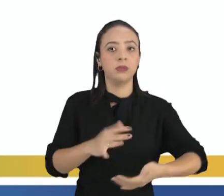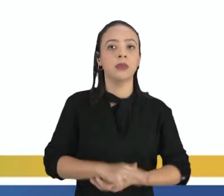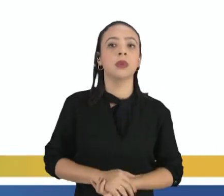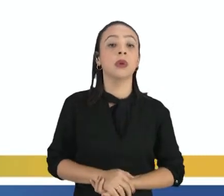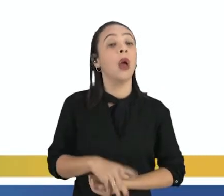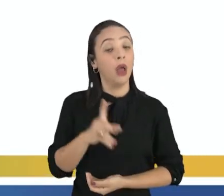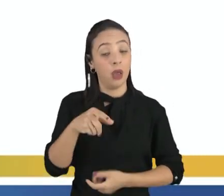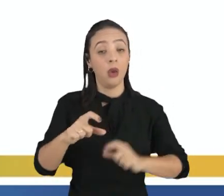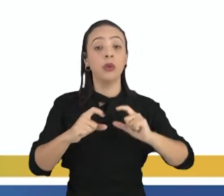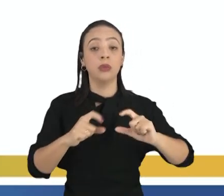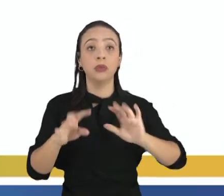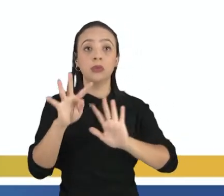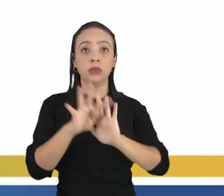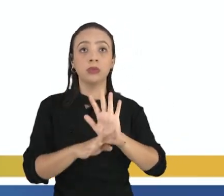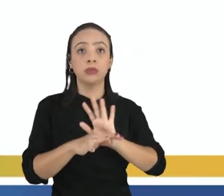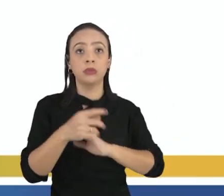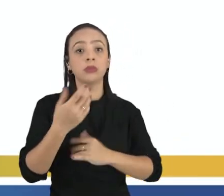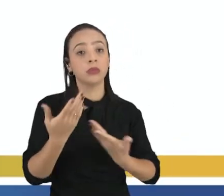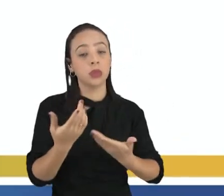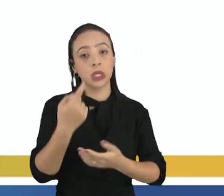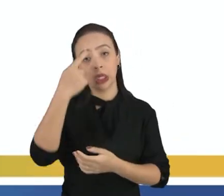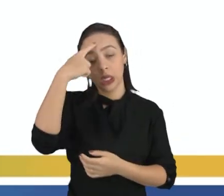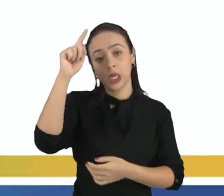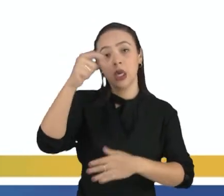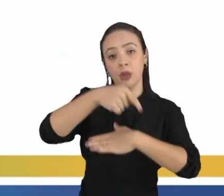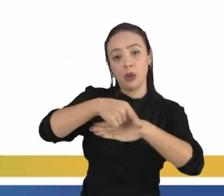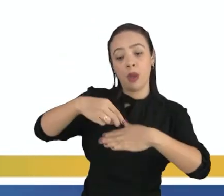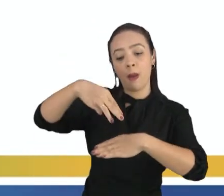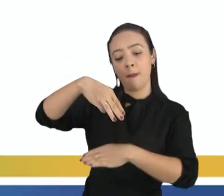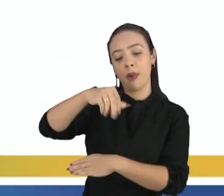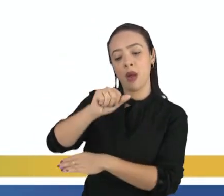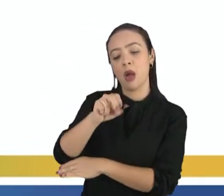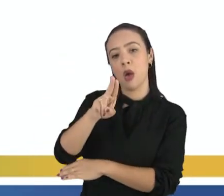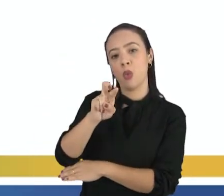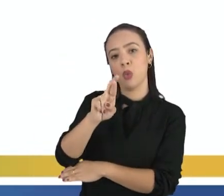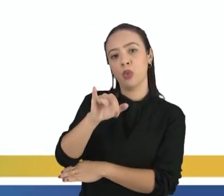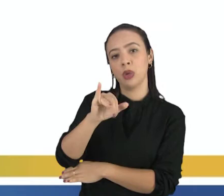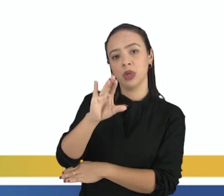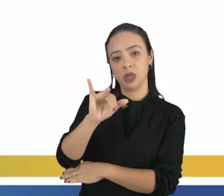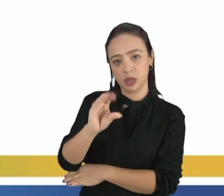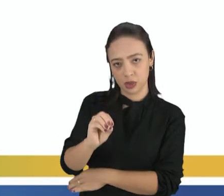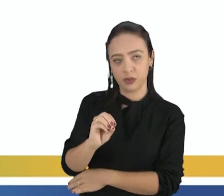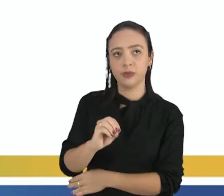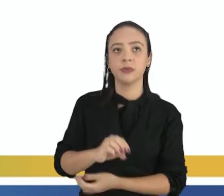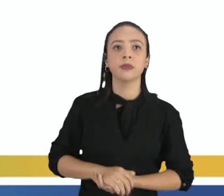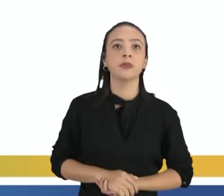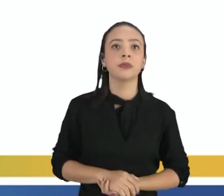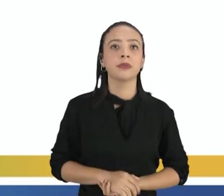uma tirinha, é um texto produzido por Maurício de Souza. Nessa tirinha,